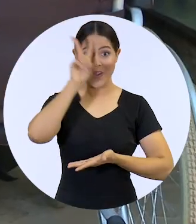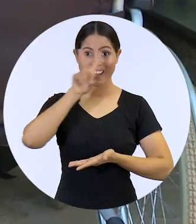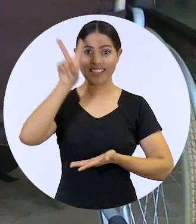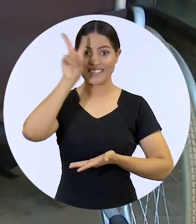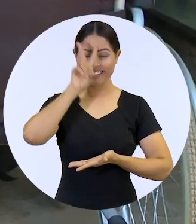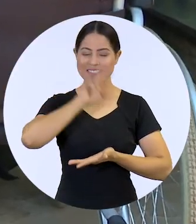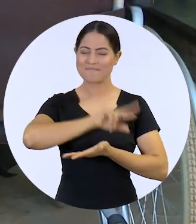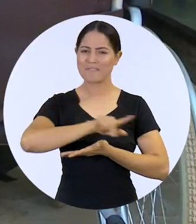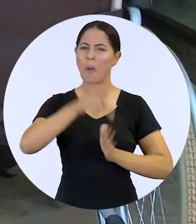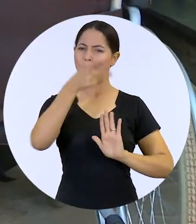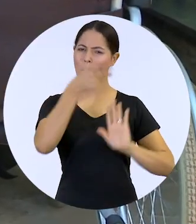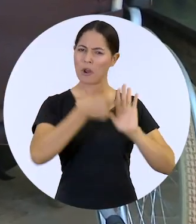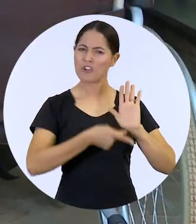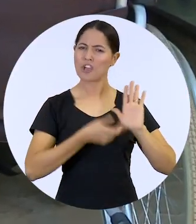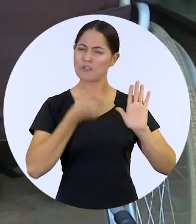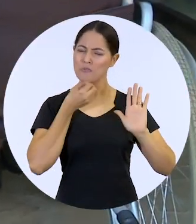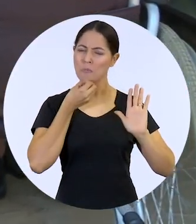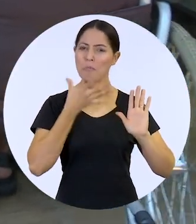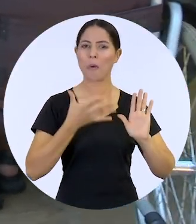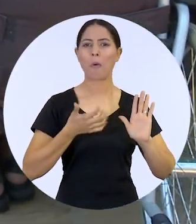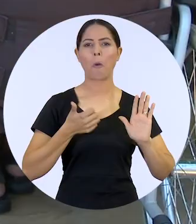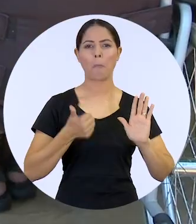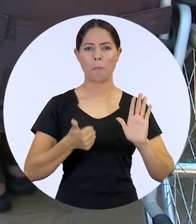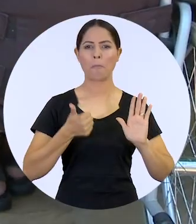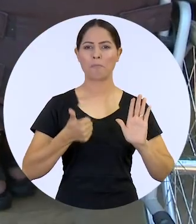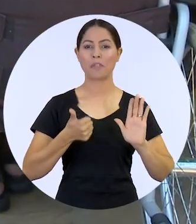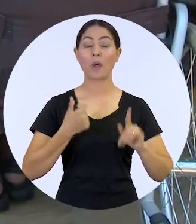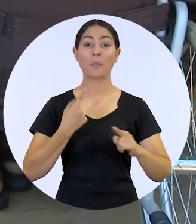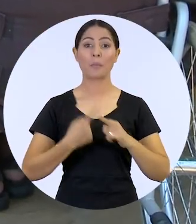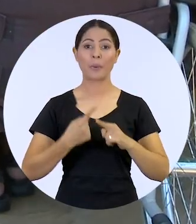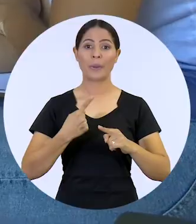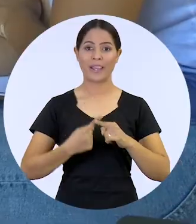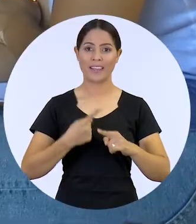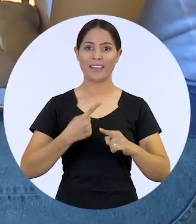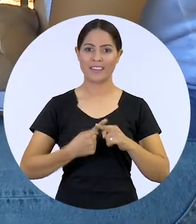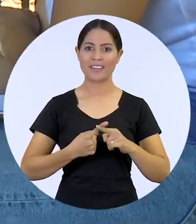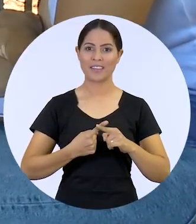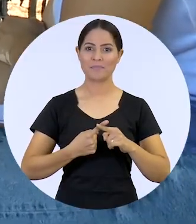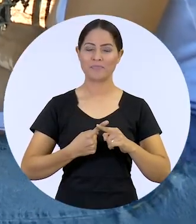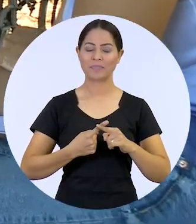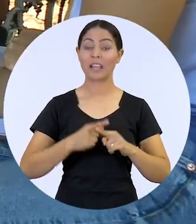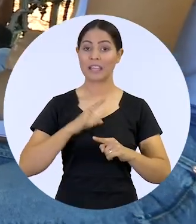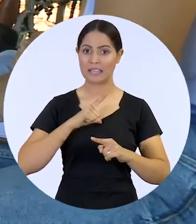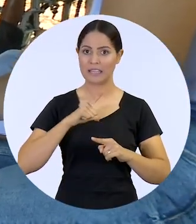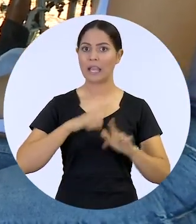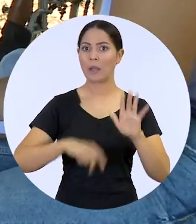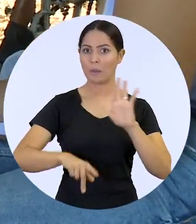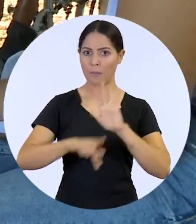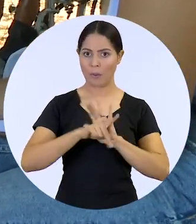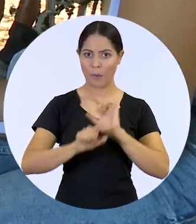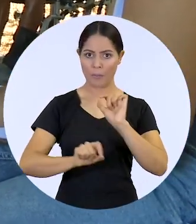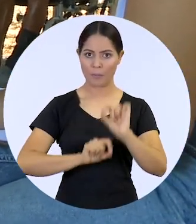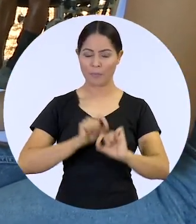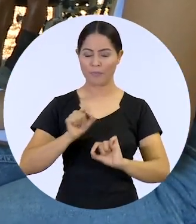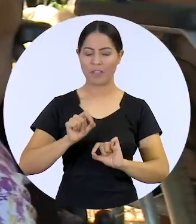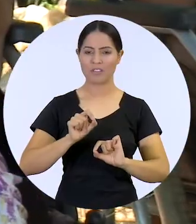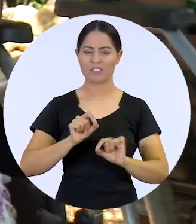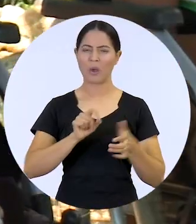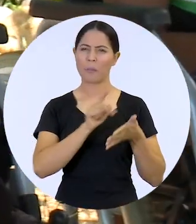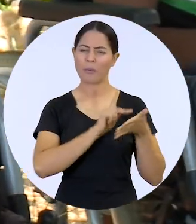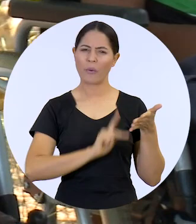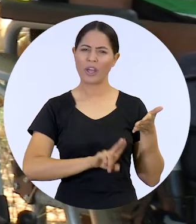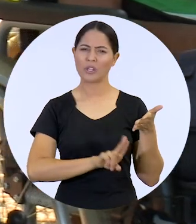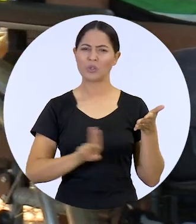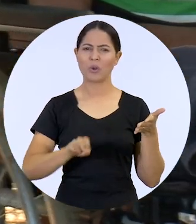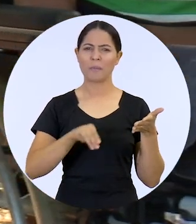muito bacana que a gente faz tanto quanto com leituras, né? Hoje eles estão lendo um poeta, acho que é Manuel